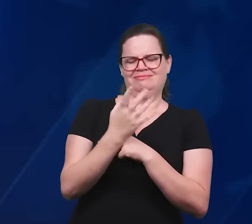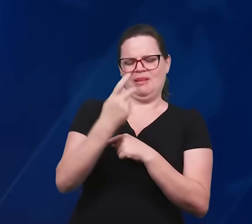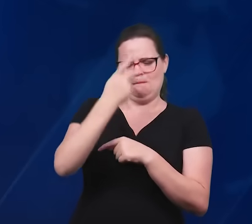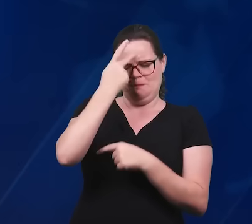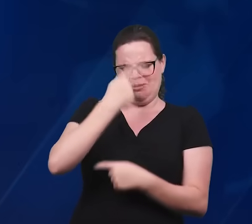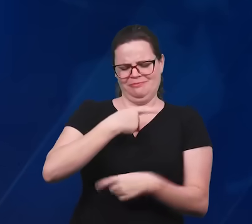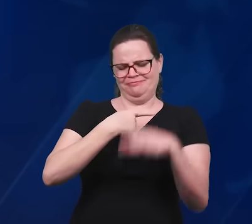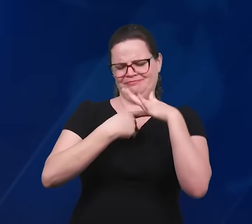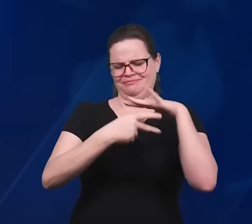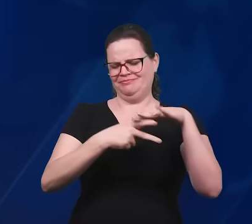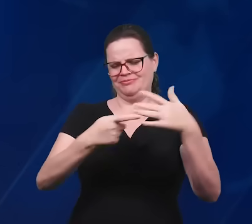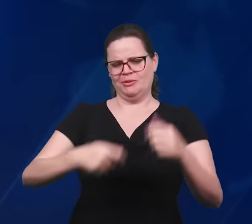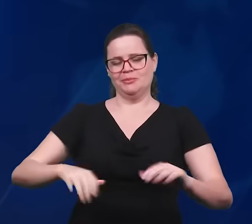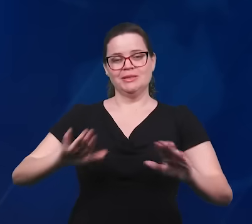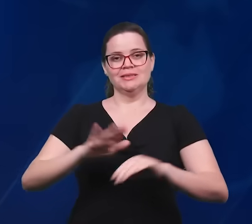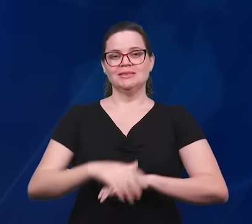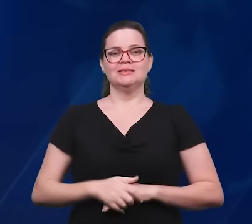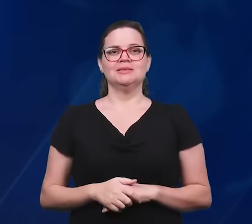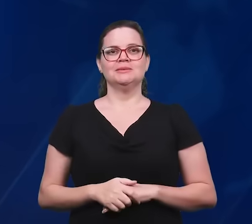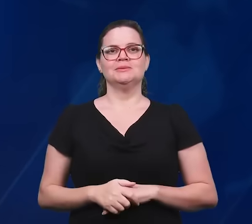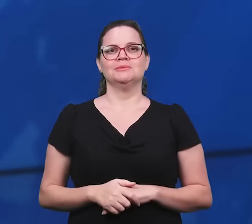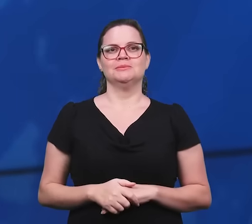delas. É por isso